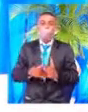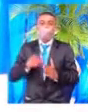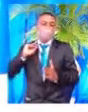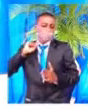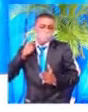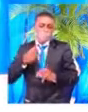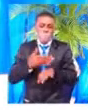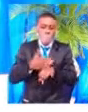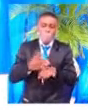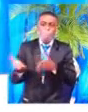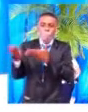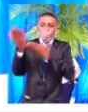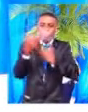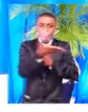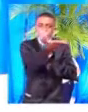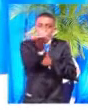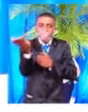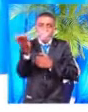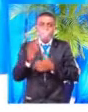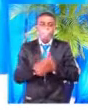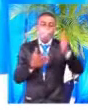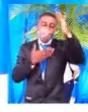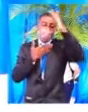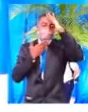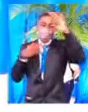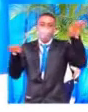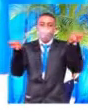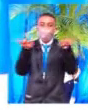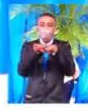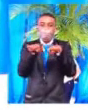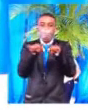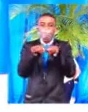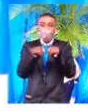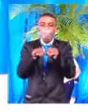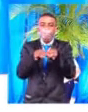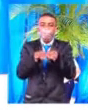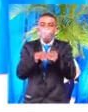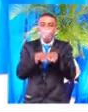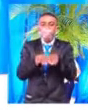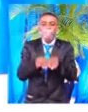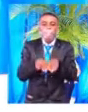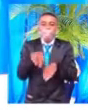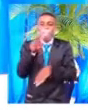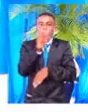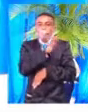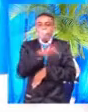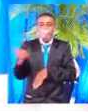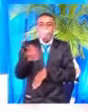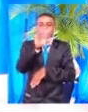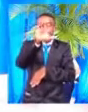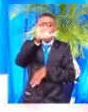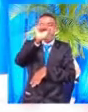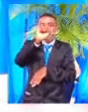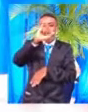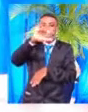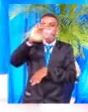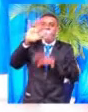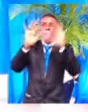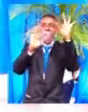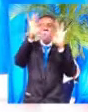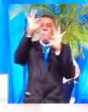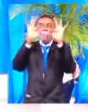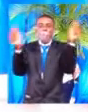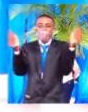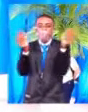para receber a todos vocês. Agradeço também à equipe da professora Silvia, que esteve aqui decorando